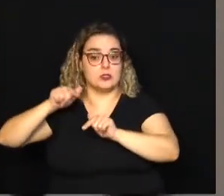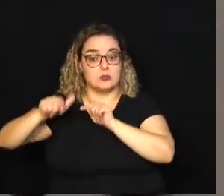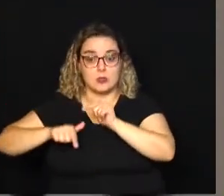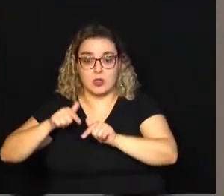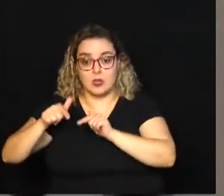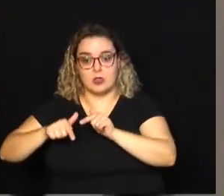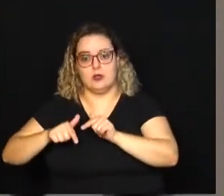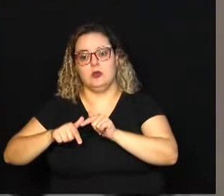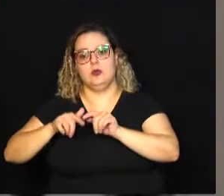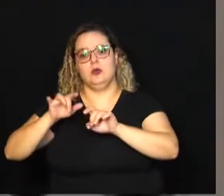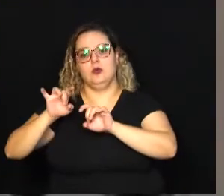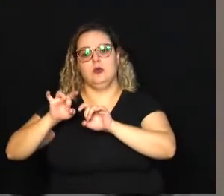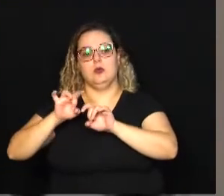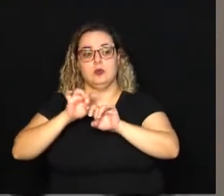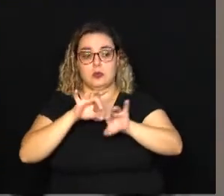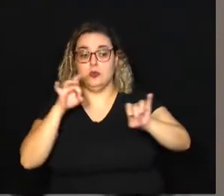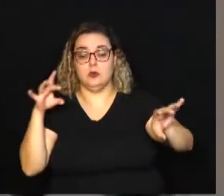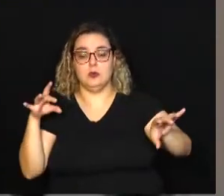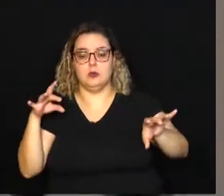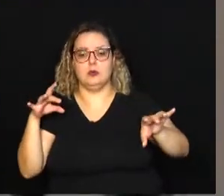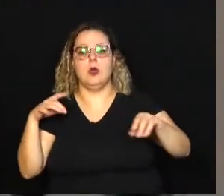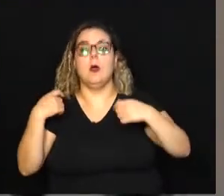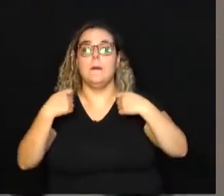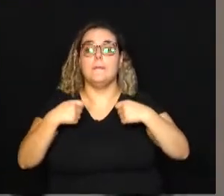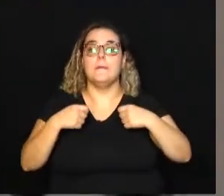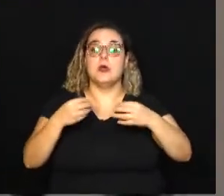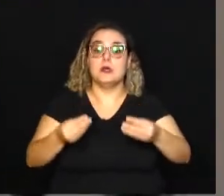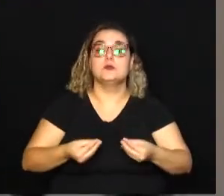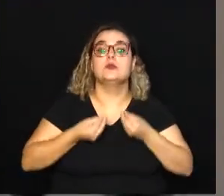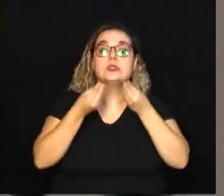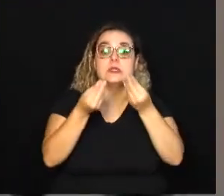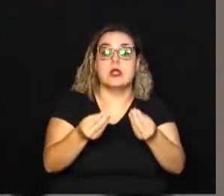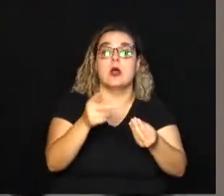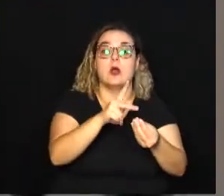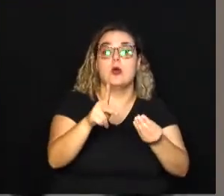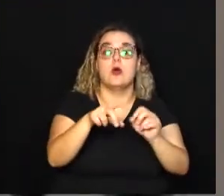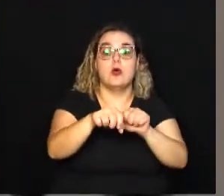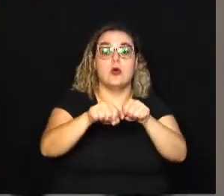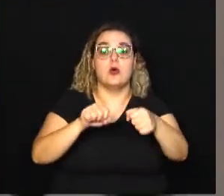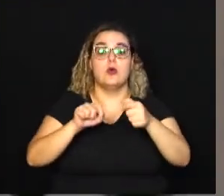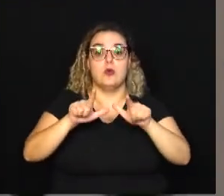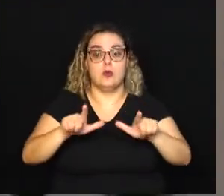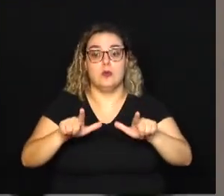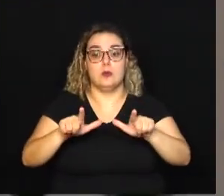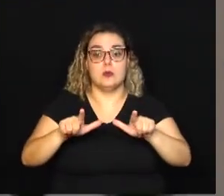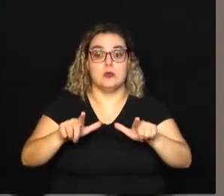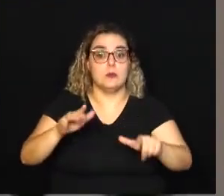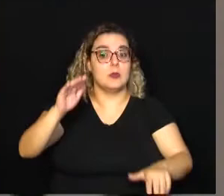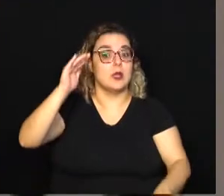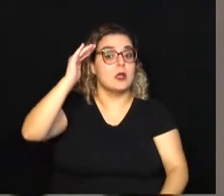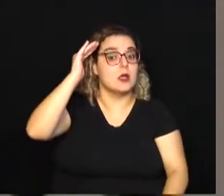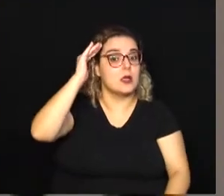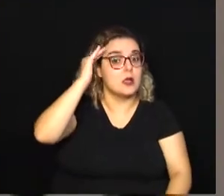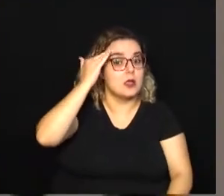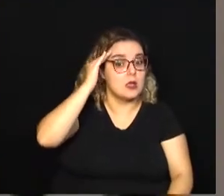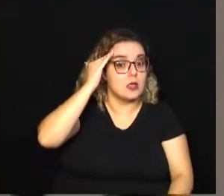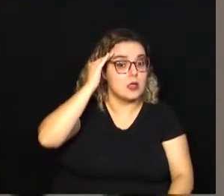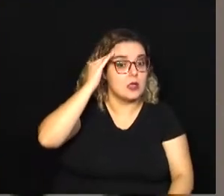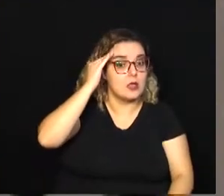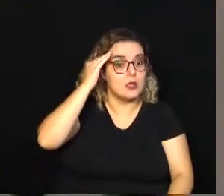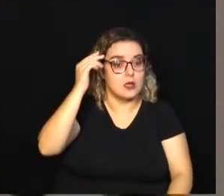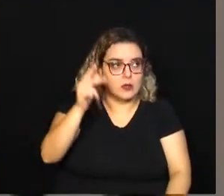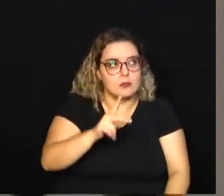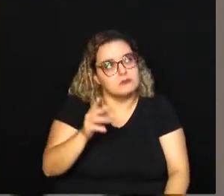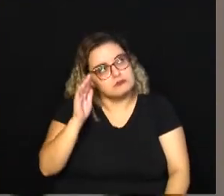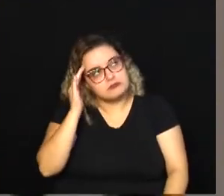ensino remoto. A gente tem que oferecer aos professores formação para que eles entendam, não só entendam, os professores